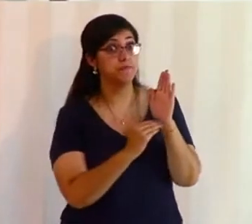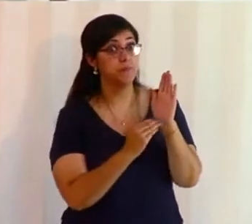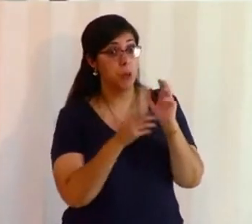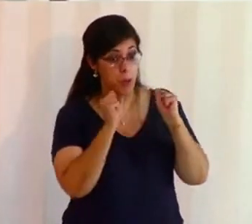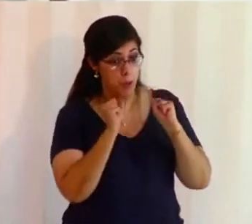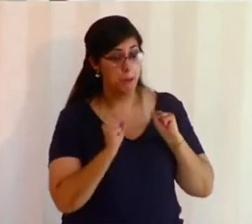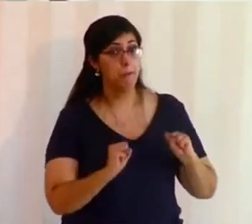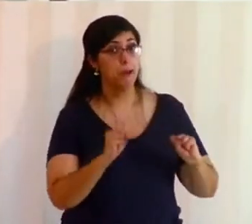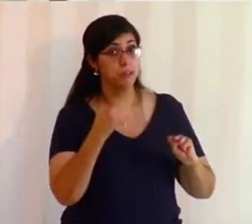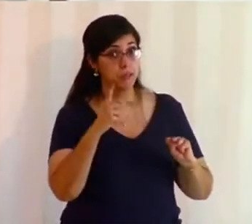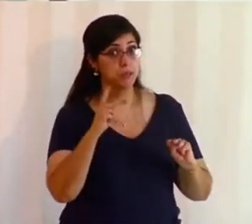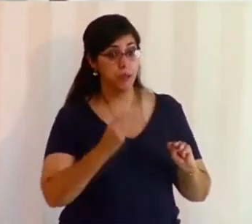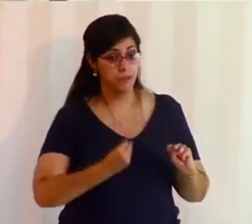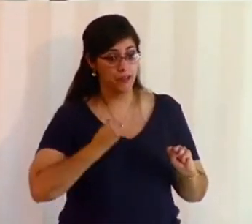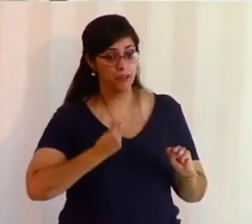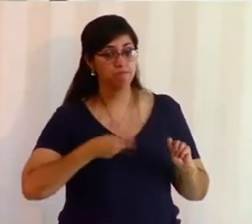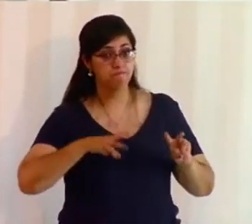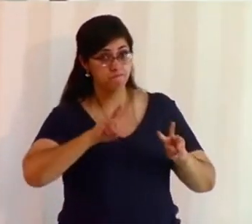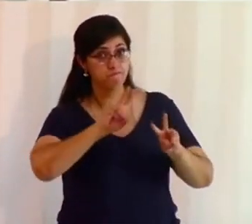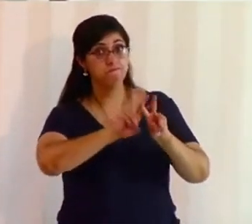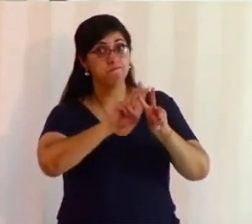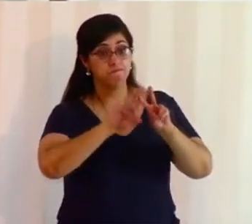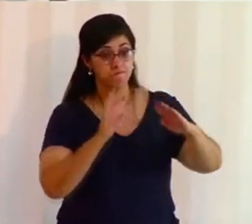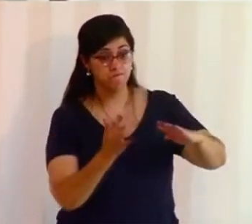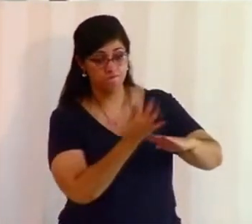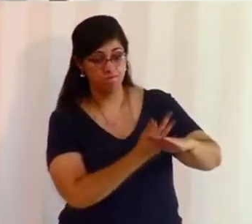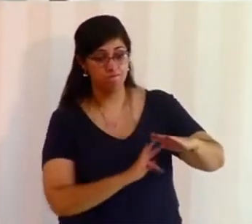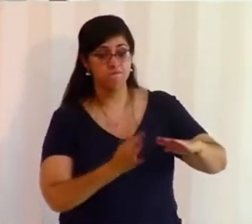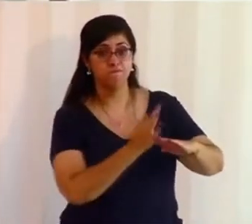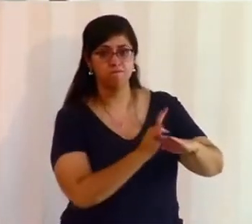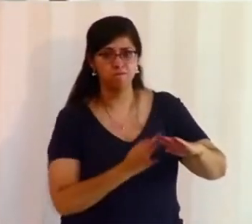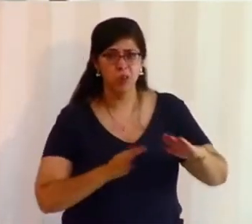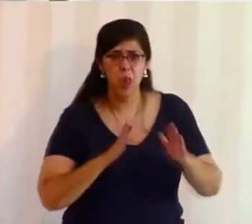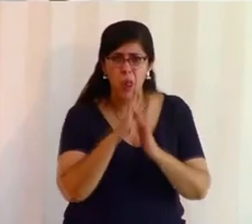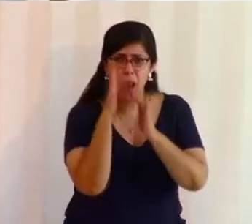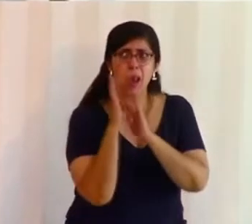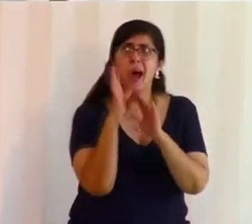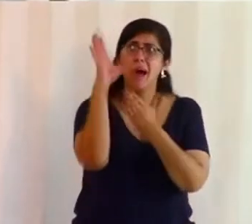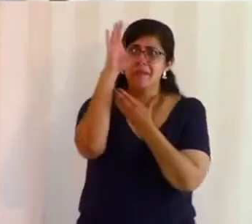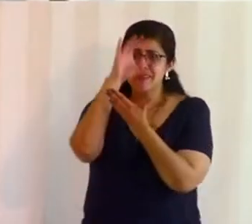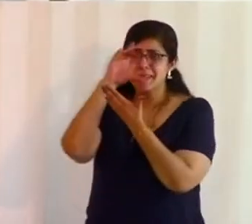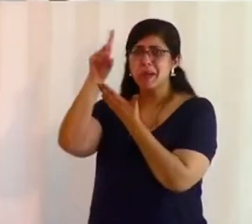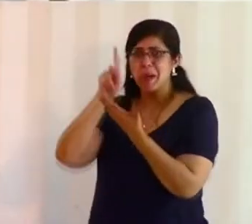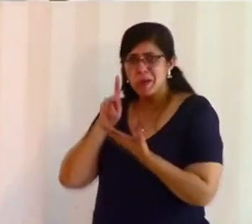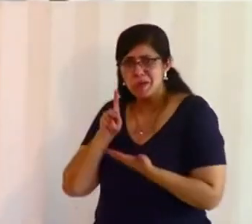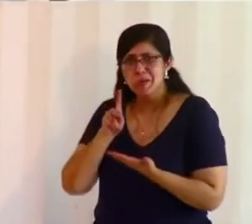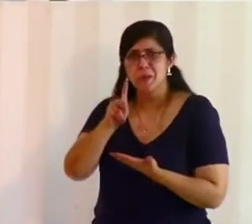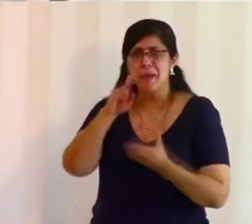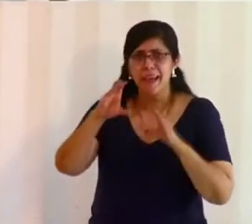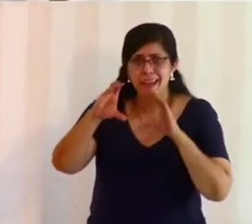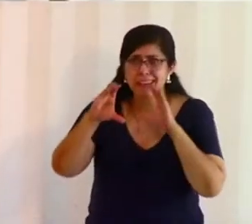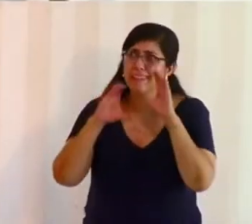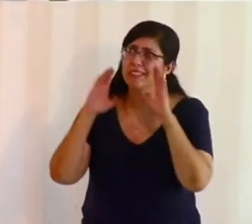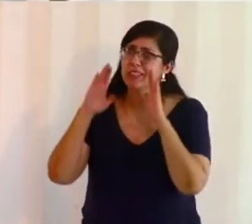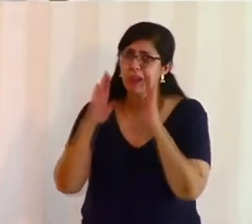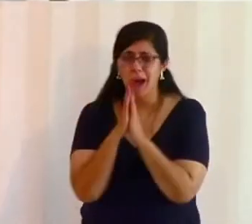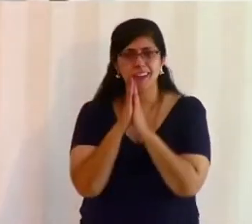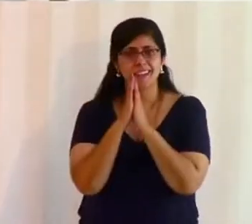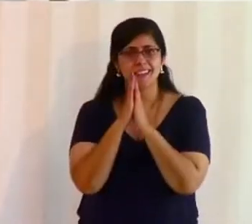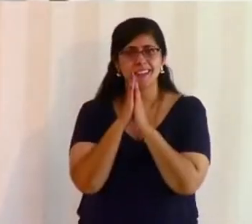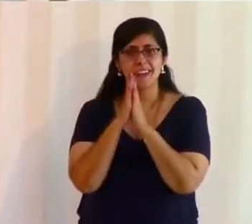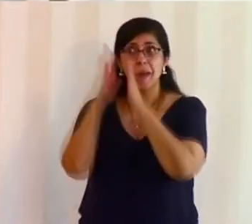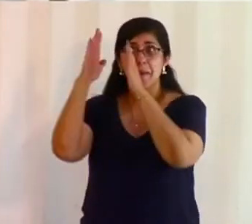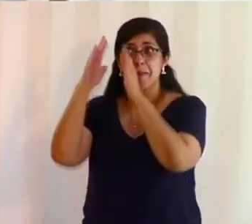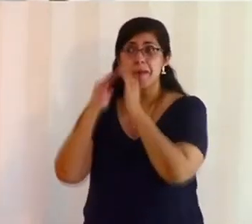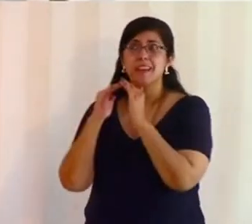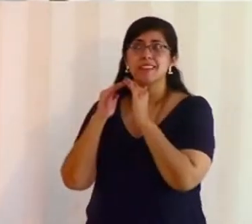causa da pregação do Evangelho, louve a Deus por volta da meia-noite, se for o seu caso, cante, ore, mas